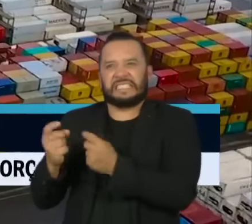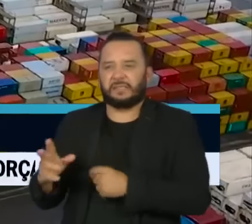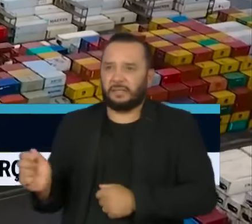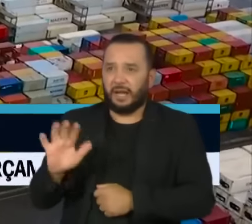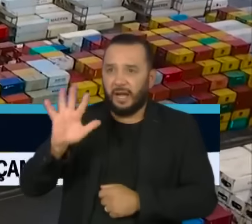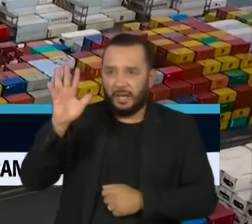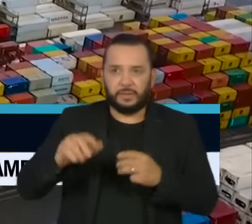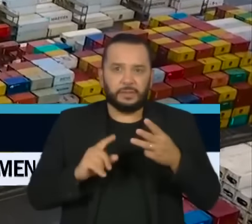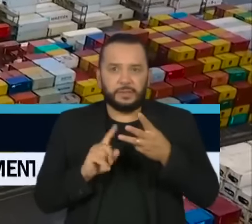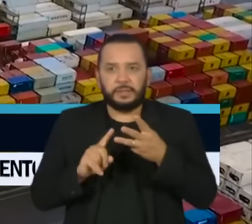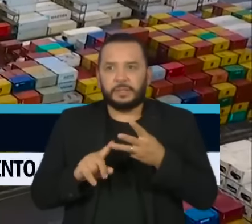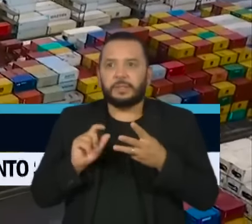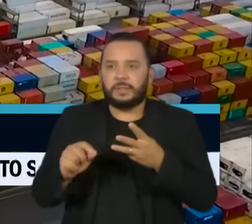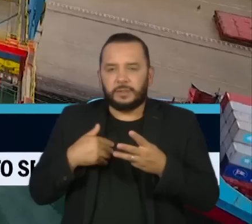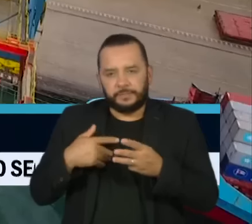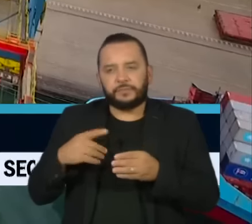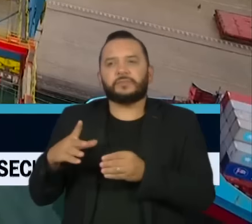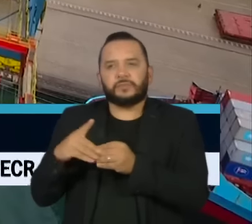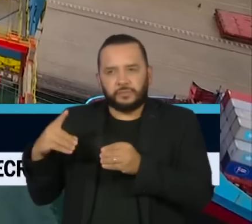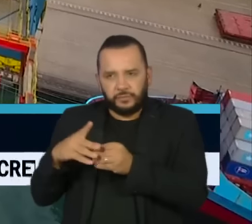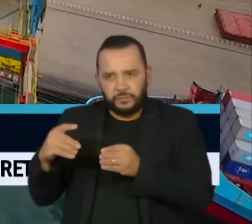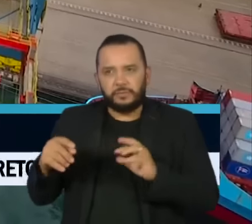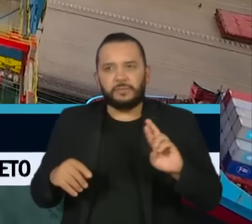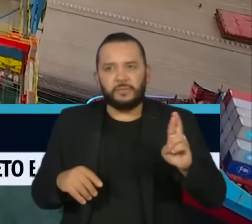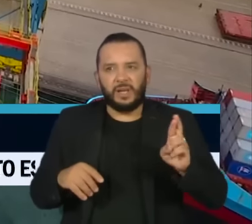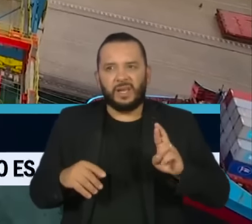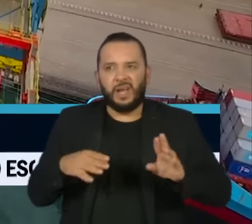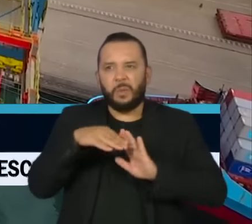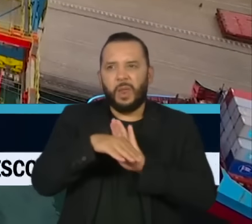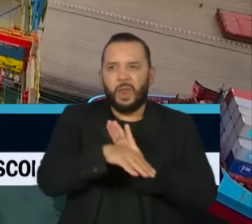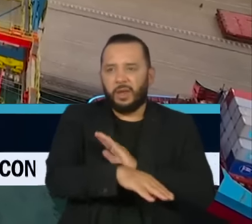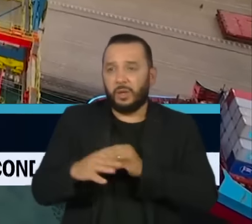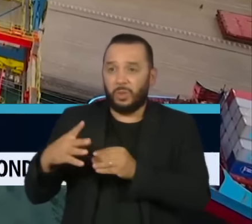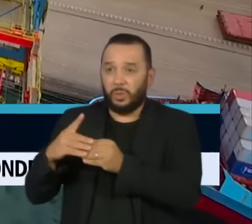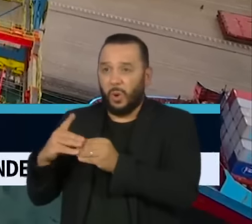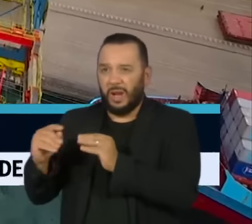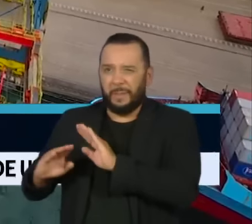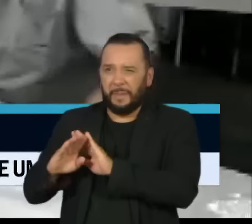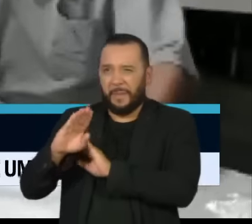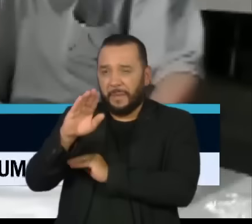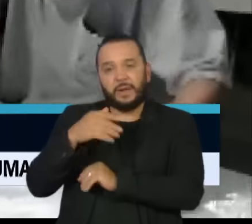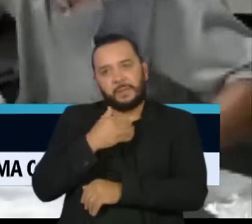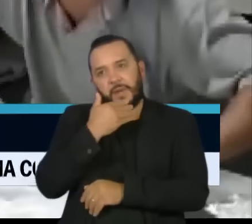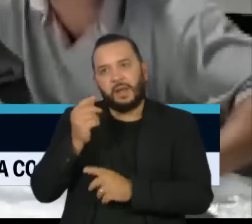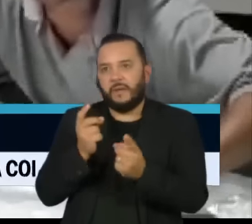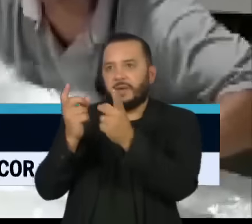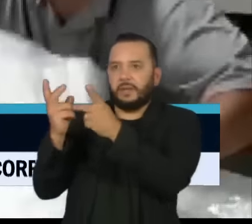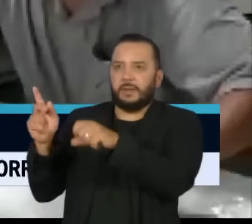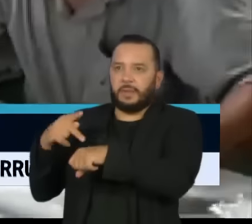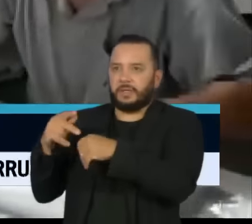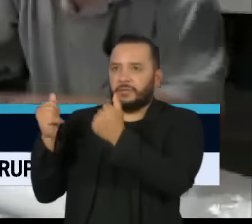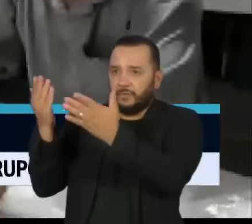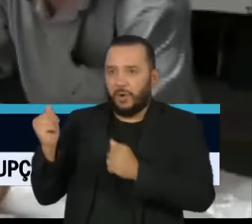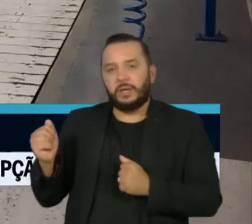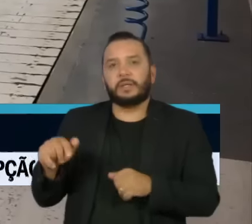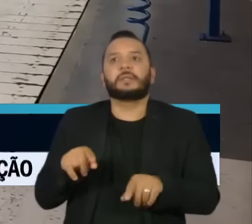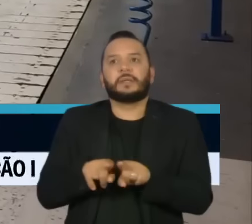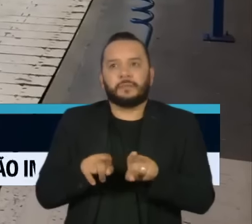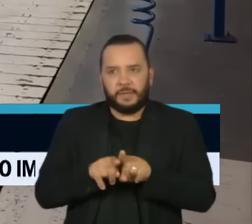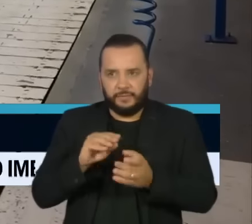lugar, o dólar, né, a desvalorização cambial, que torna as nossas exportações mais atrativas, O dinheiro está cada vez mais curto